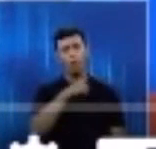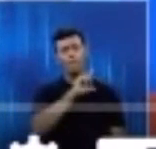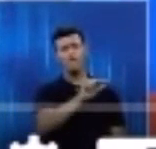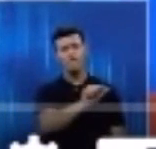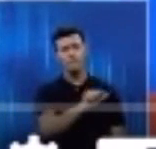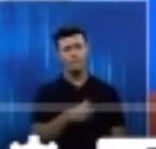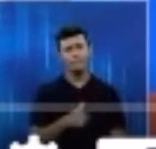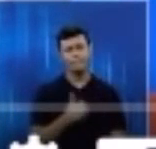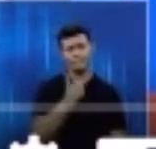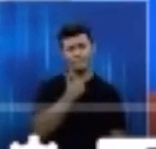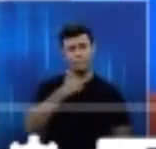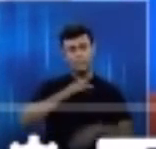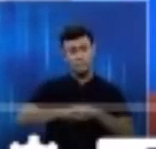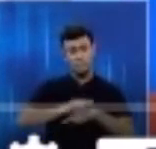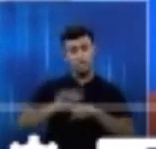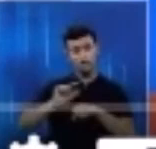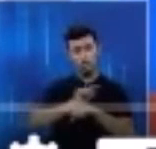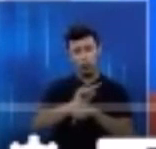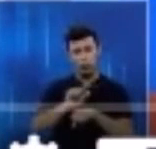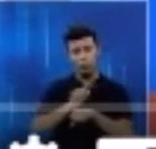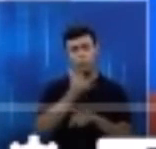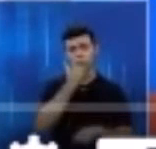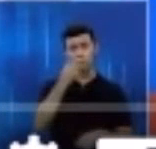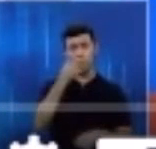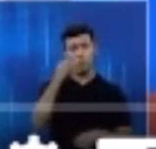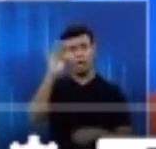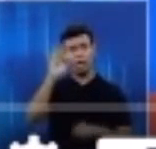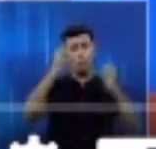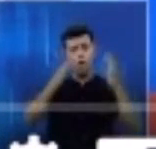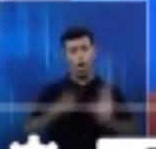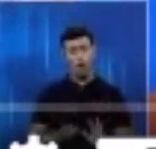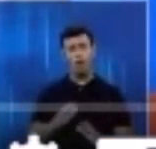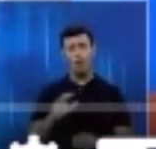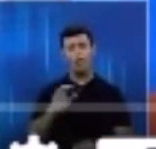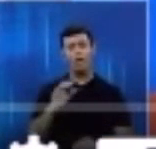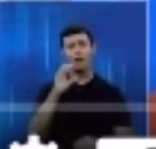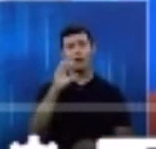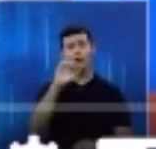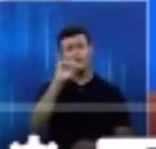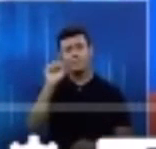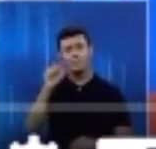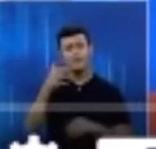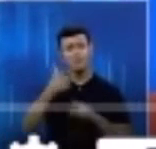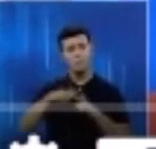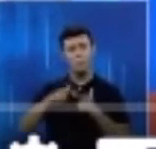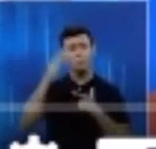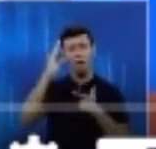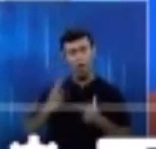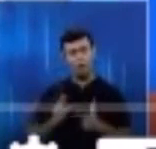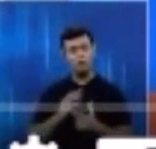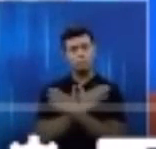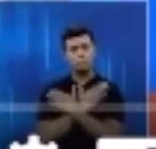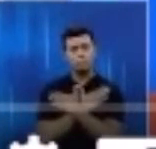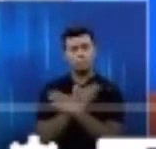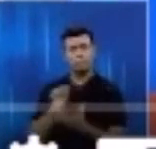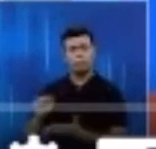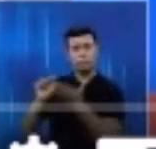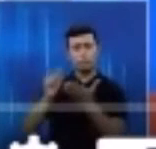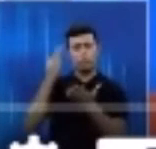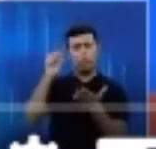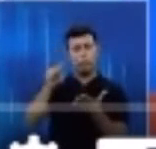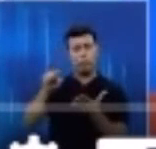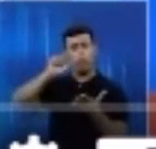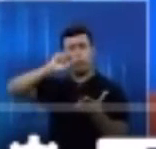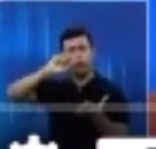pode falar sobre eficiência de gestão num partido que destruiu a economia brasileira, promoveu 12 milhões de desempregos, 2 milhões e